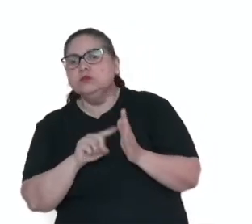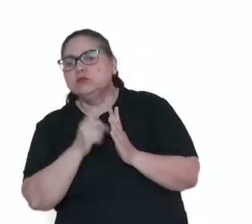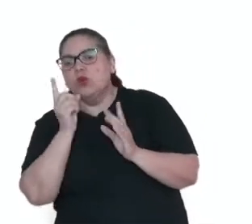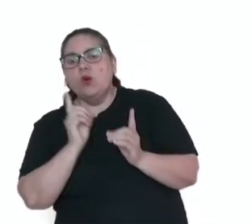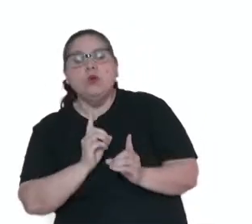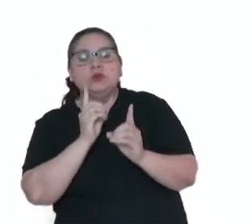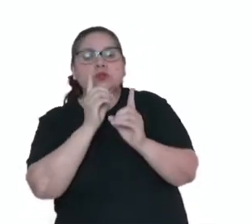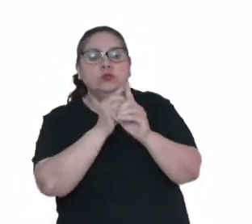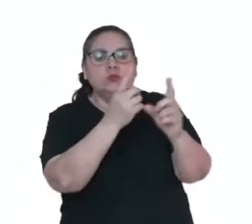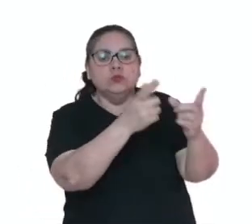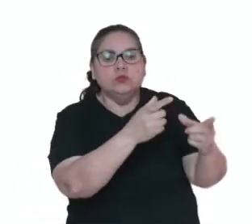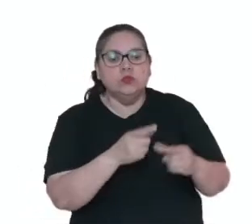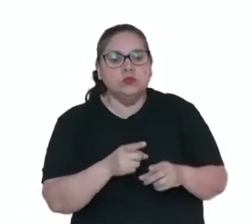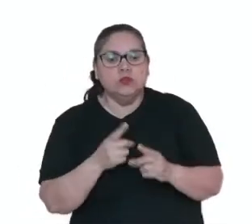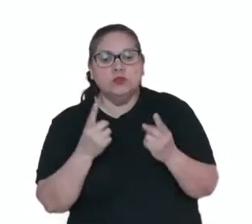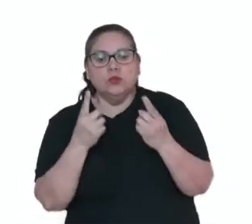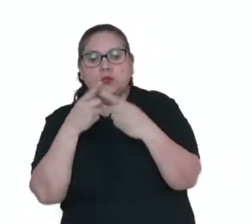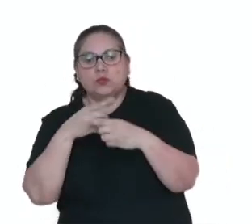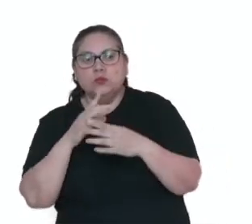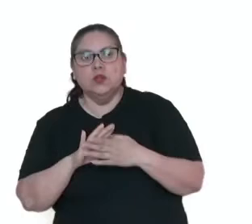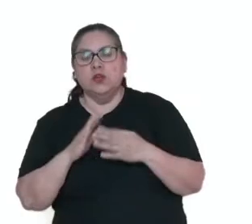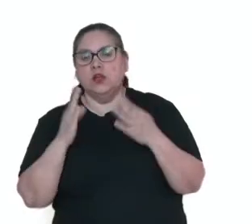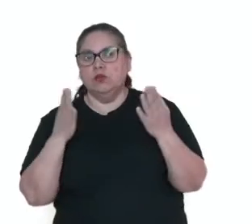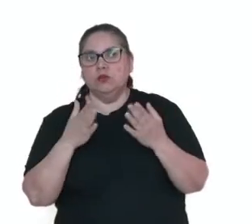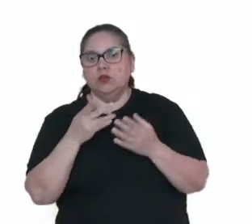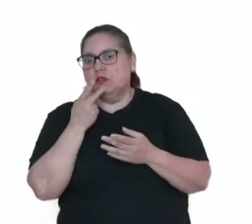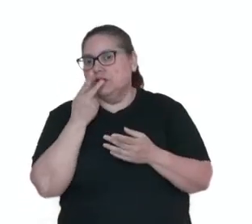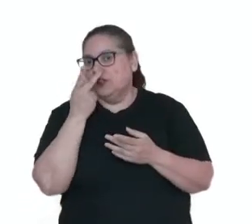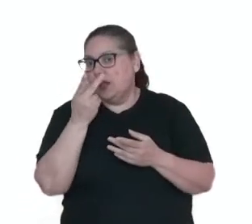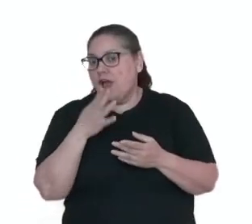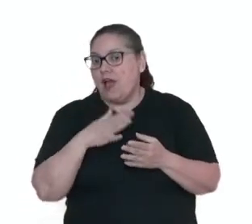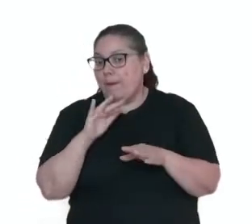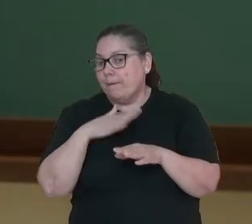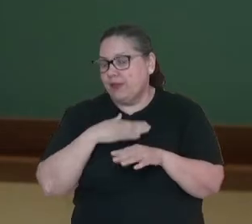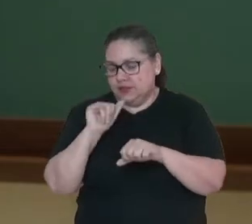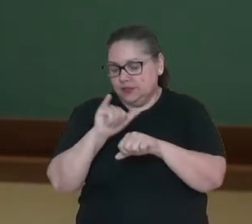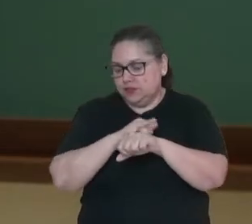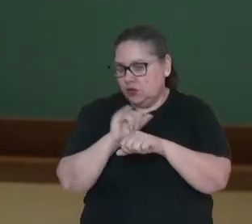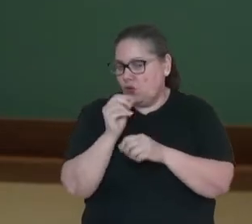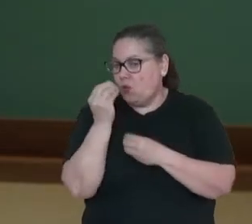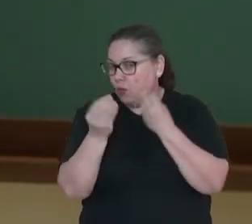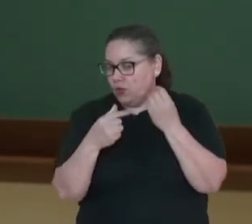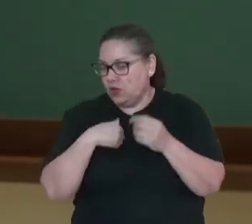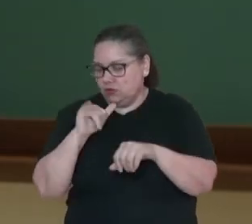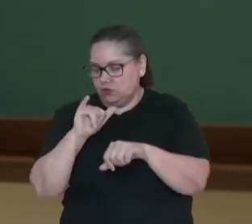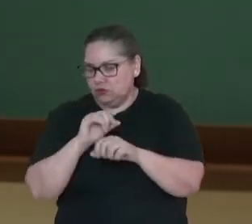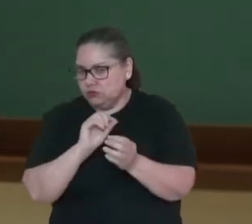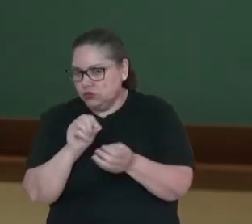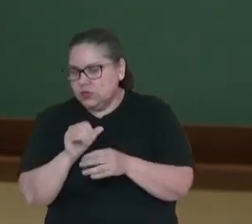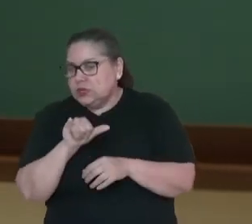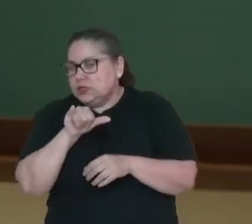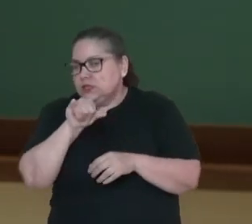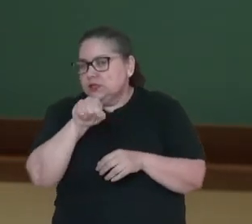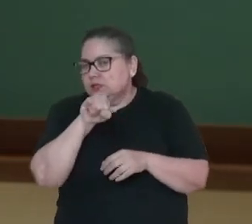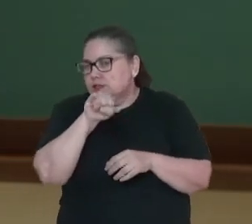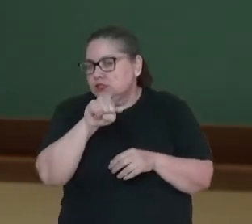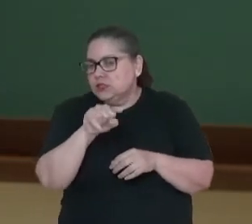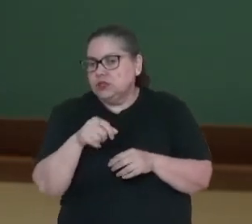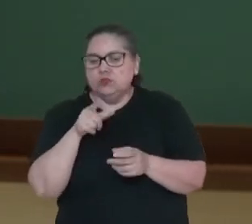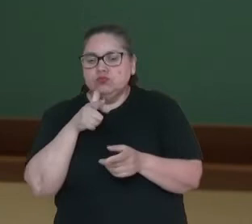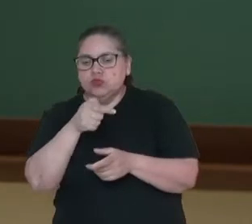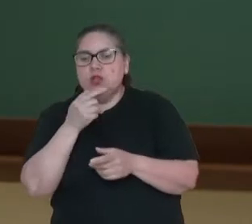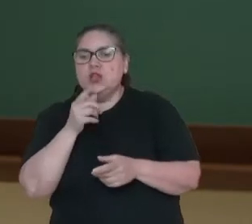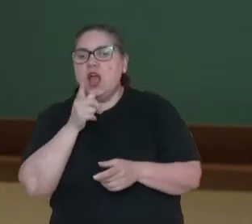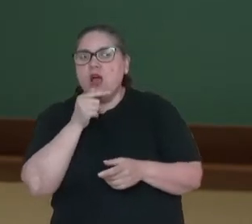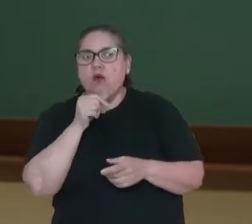se encontram os navios adversários. Agora eu vou contar para vocês a minha estratégia, como que eu jogava. Se o tiro era na